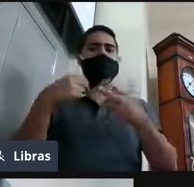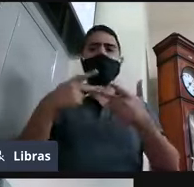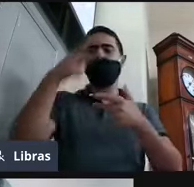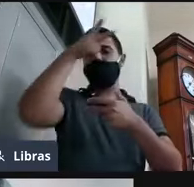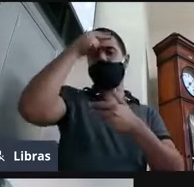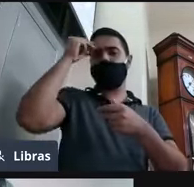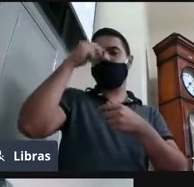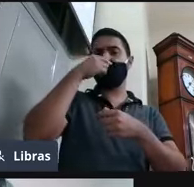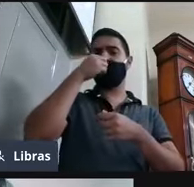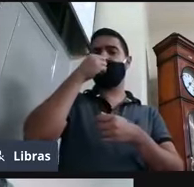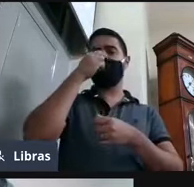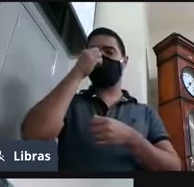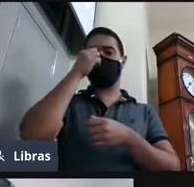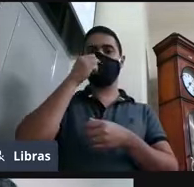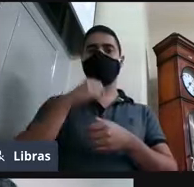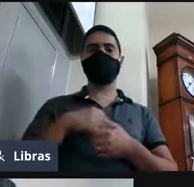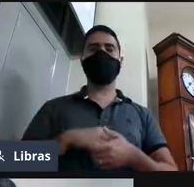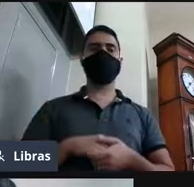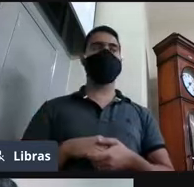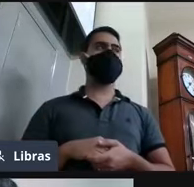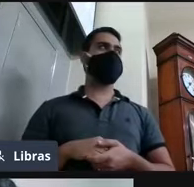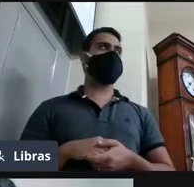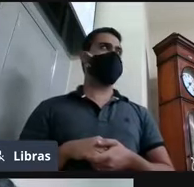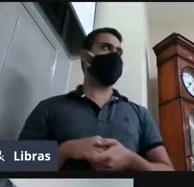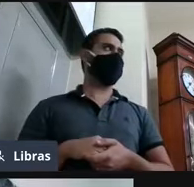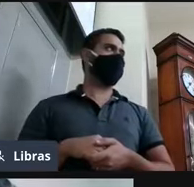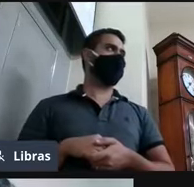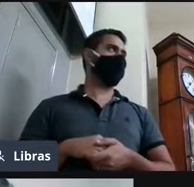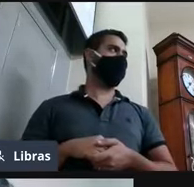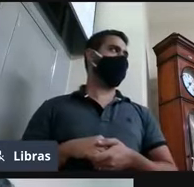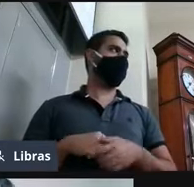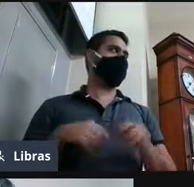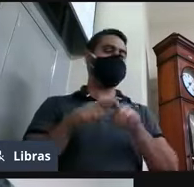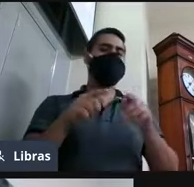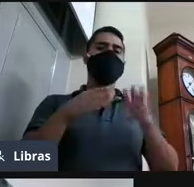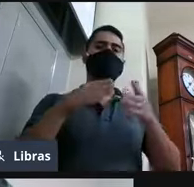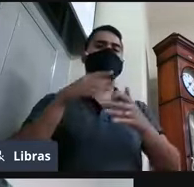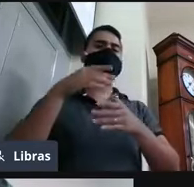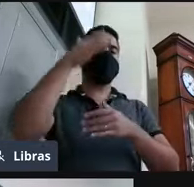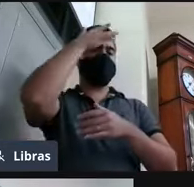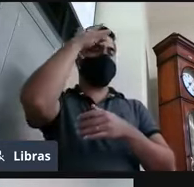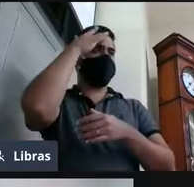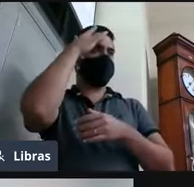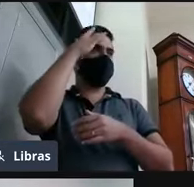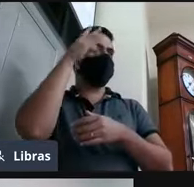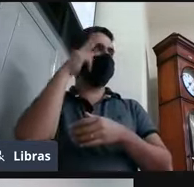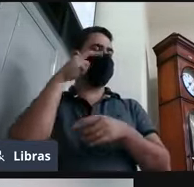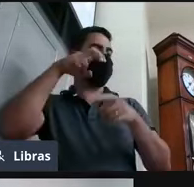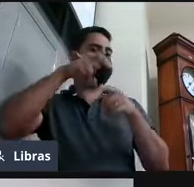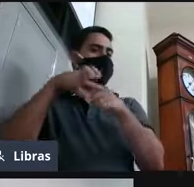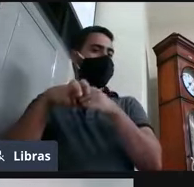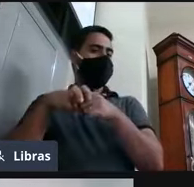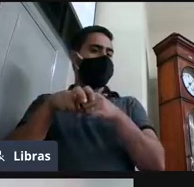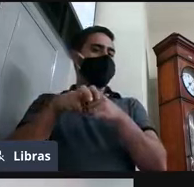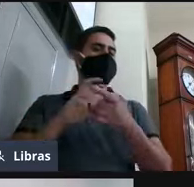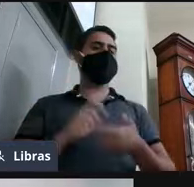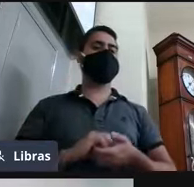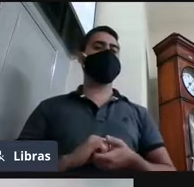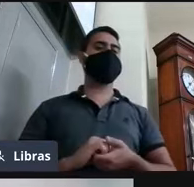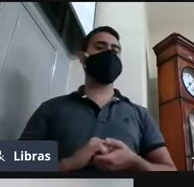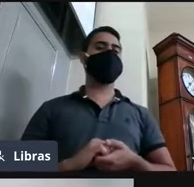prefeito. Que se faça... Então, por favor, que você corrija a assistência, até porque aqui só tem Peço assistência, peço assistência.